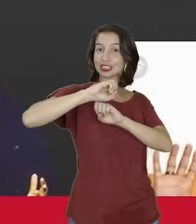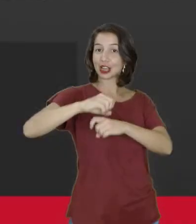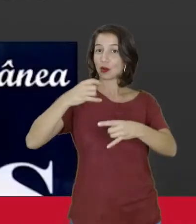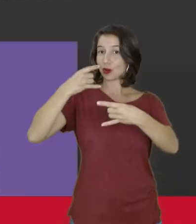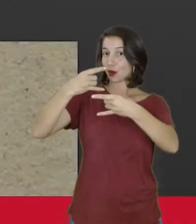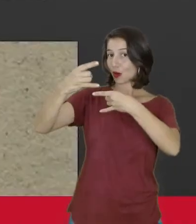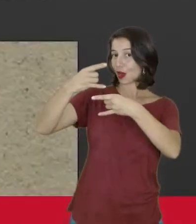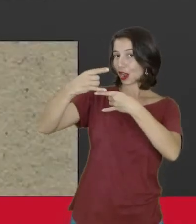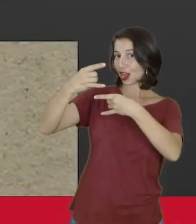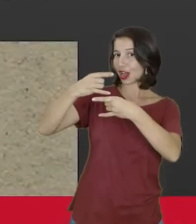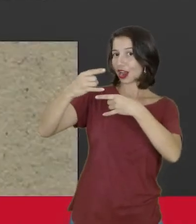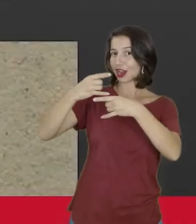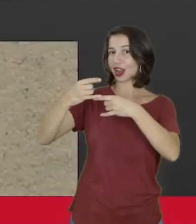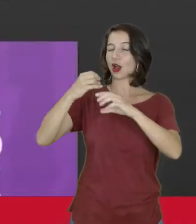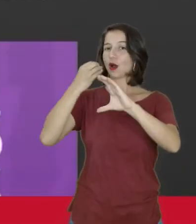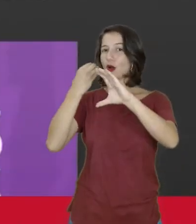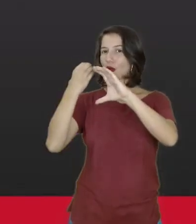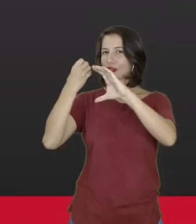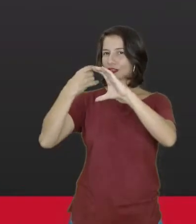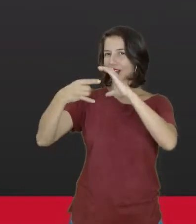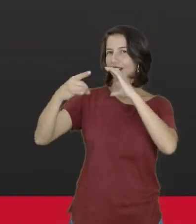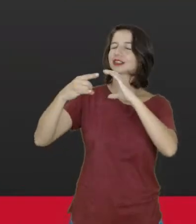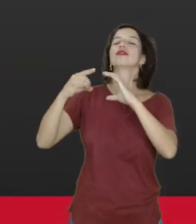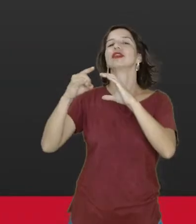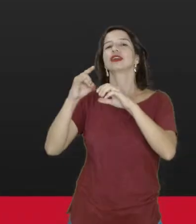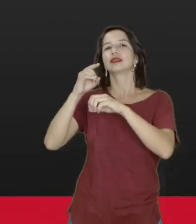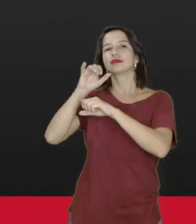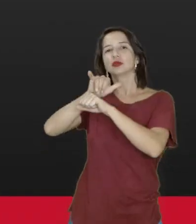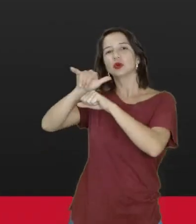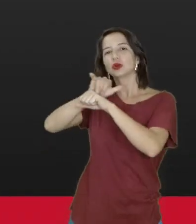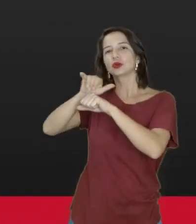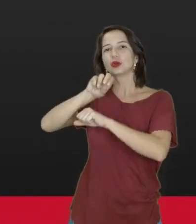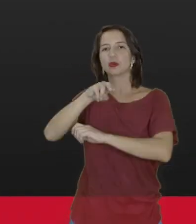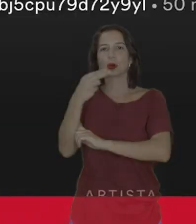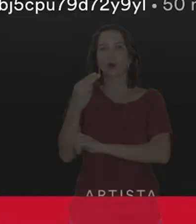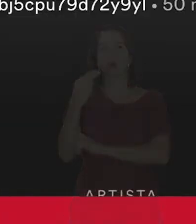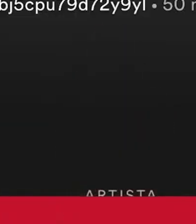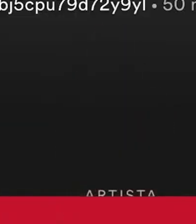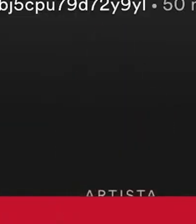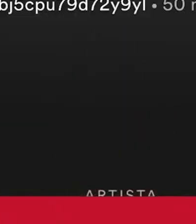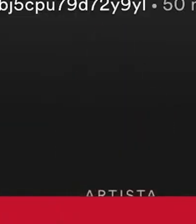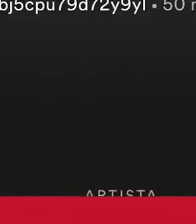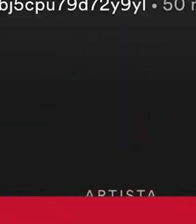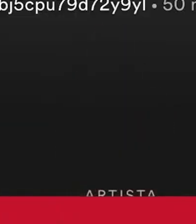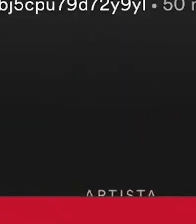ou em formato de podcast no Spotify.